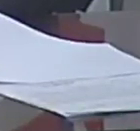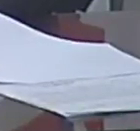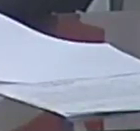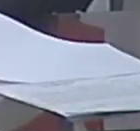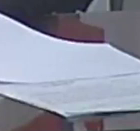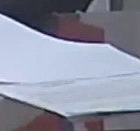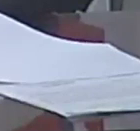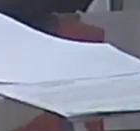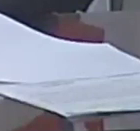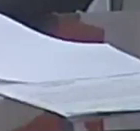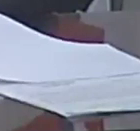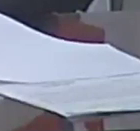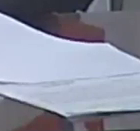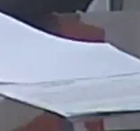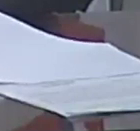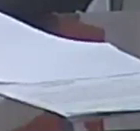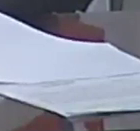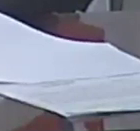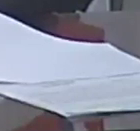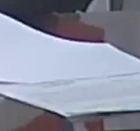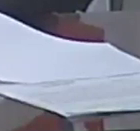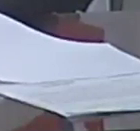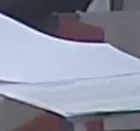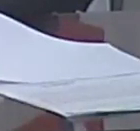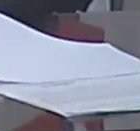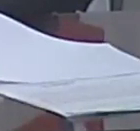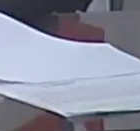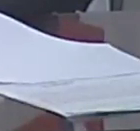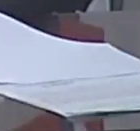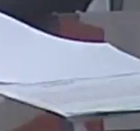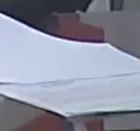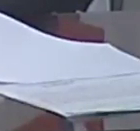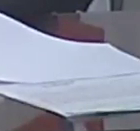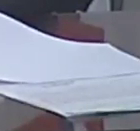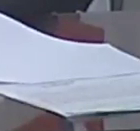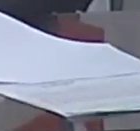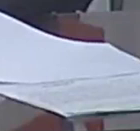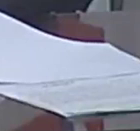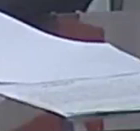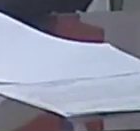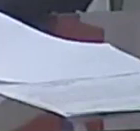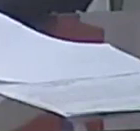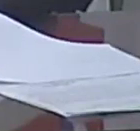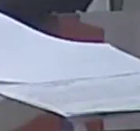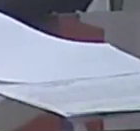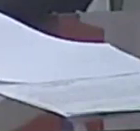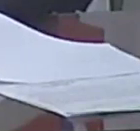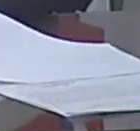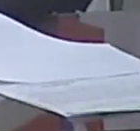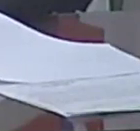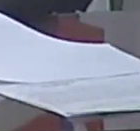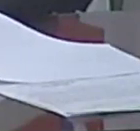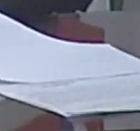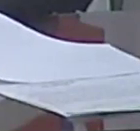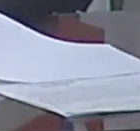0305-0414-0416-456-508-635-638-704-2019, Caixa Econômica Federal, Gerência Executiva e Negócios de Governo de São José do Rio Preto, comunica a liberação de recursos financeiros ao município de Votuporanga.